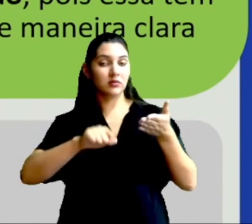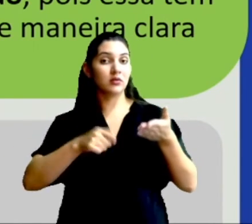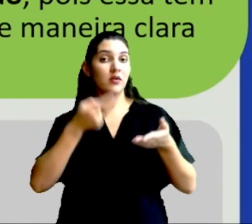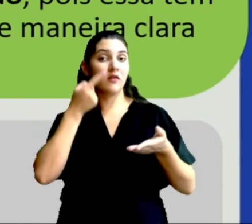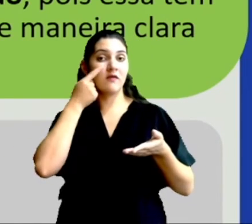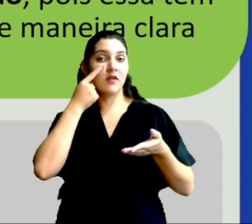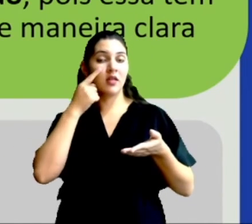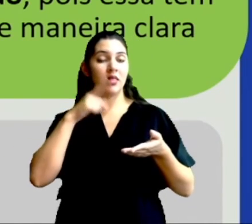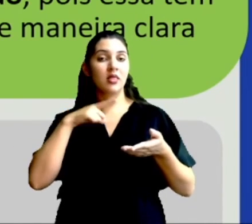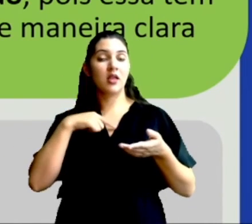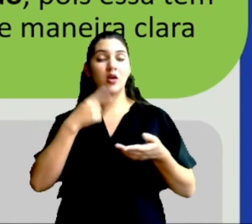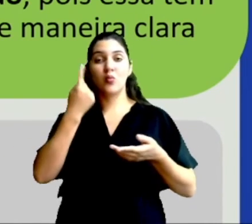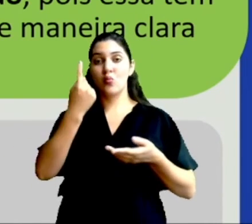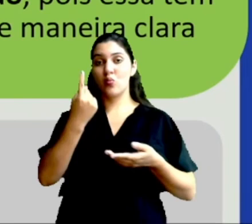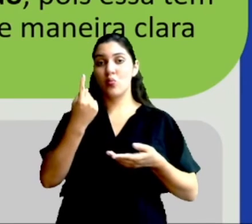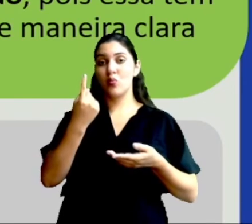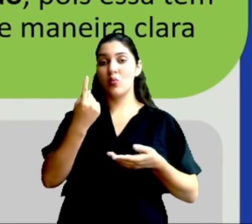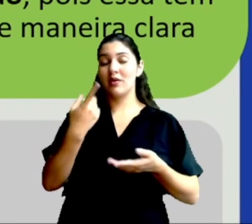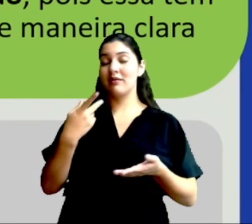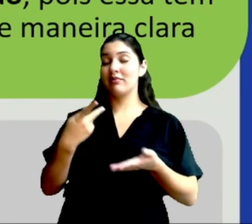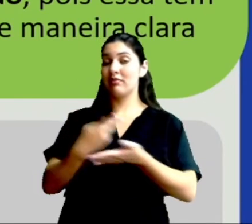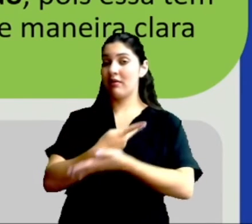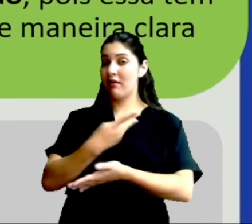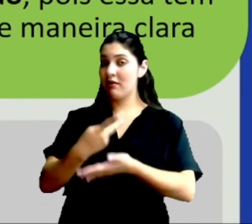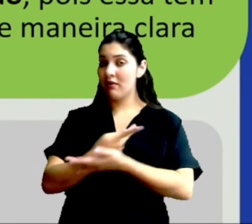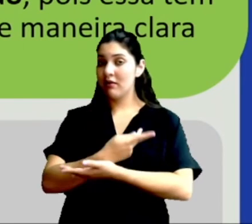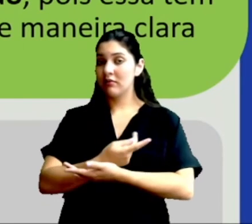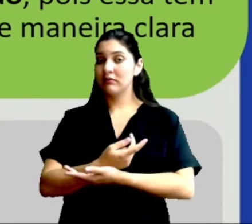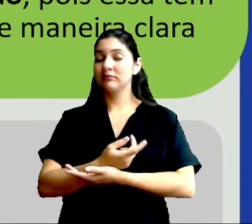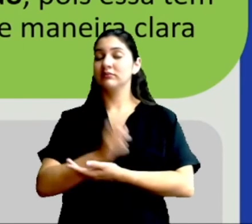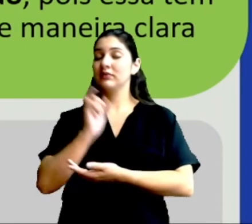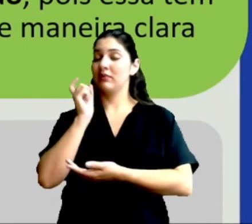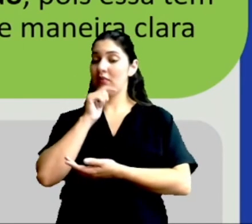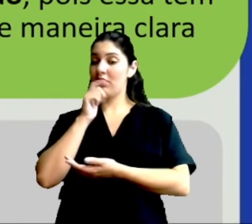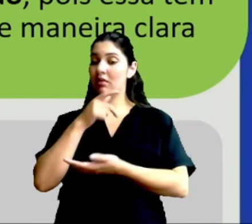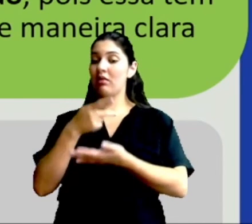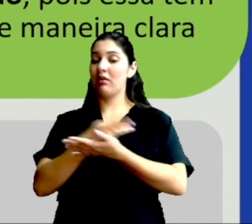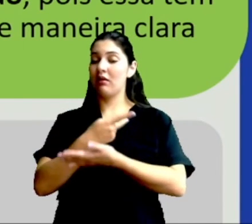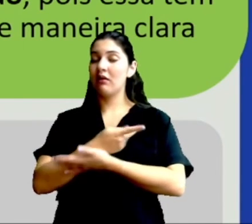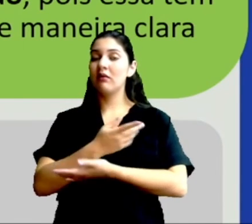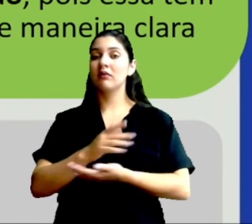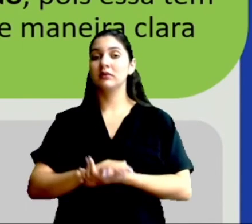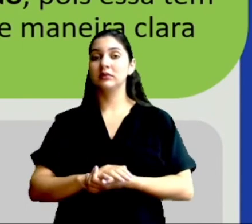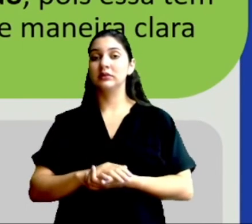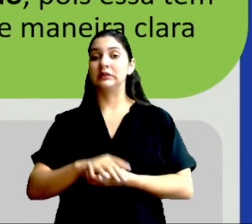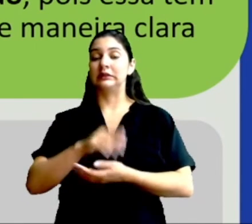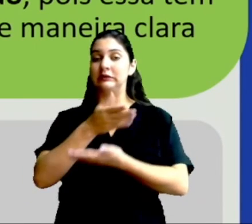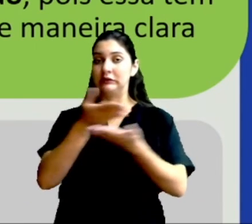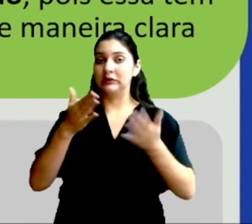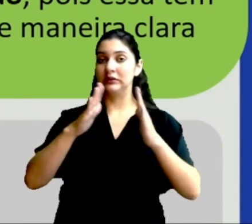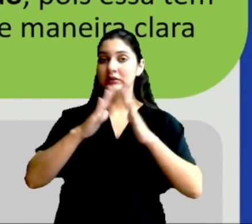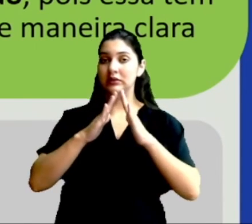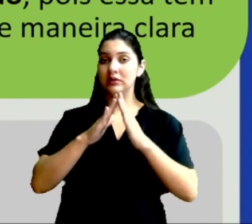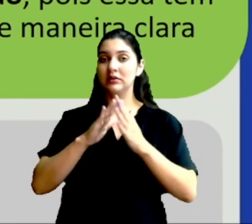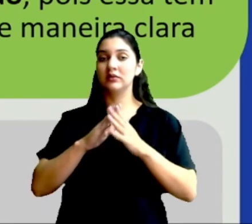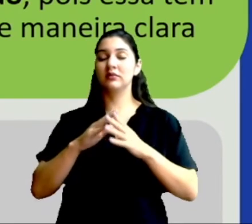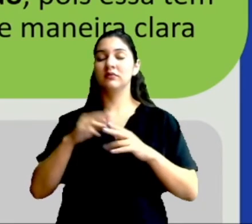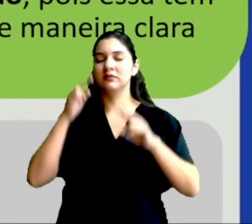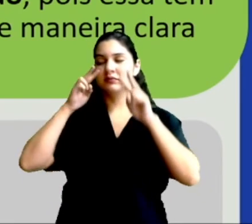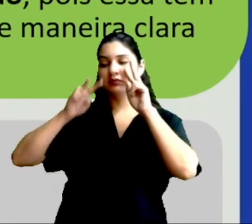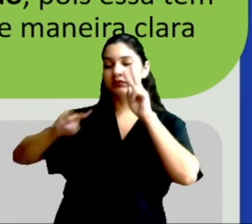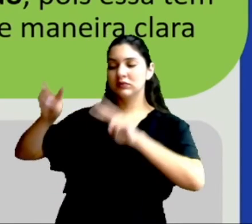vê. Tem uma que não está falando a verdade, tem uma que não está correta. Então, você aí de casa